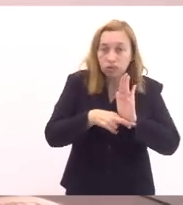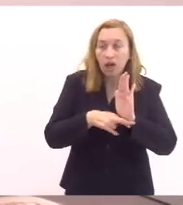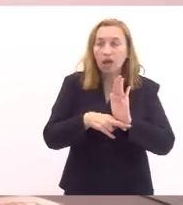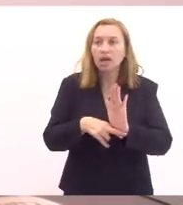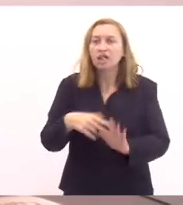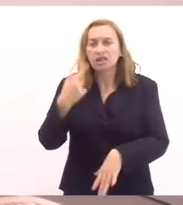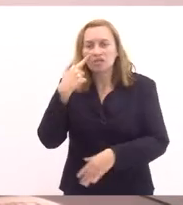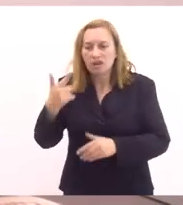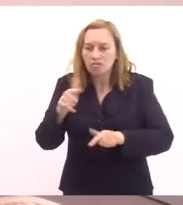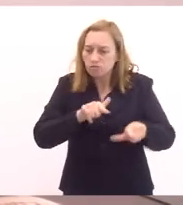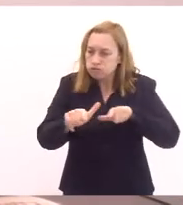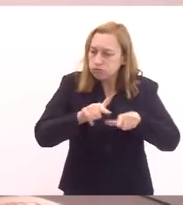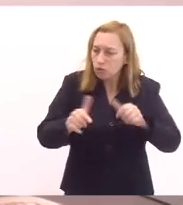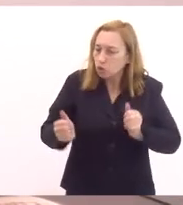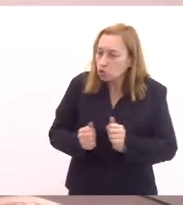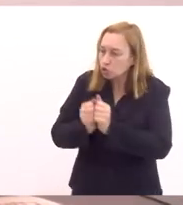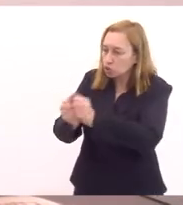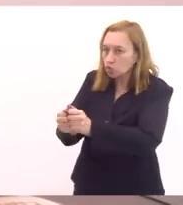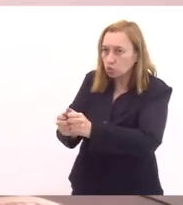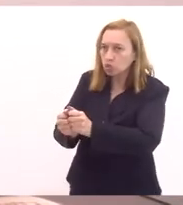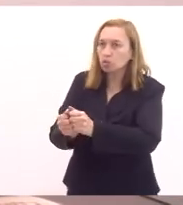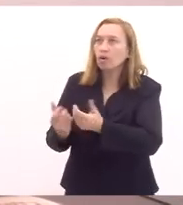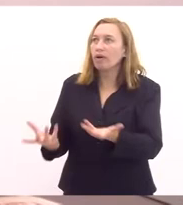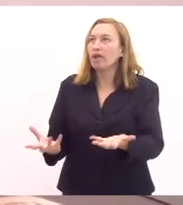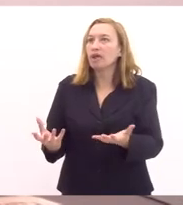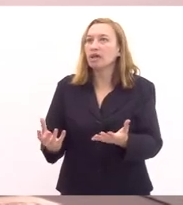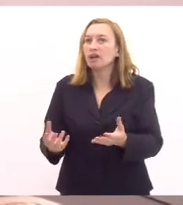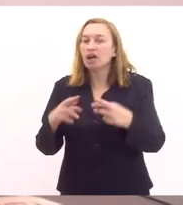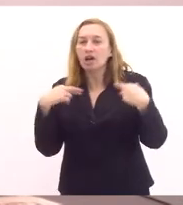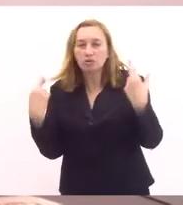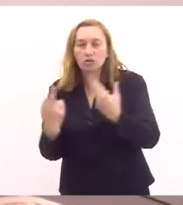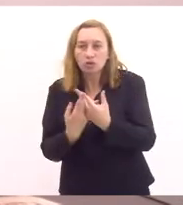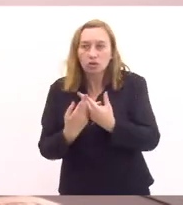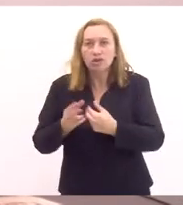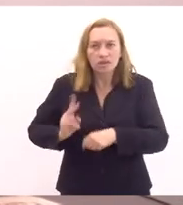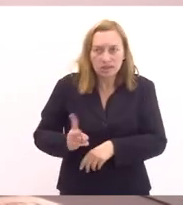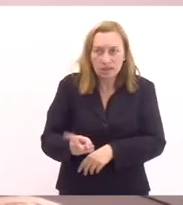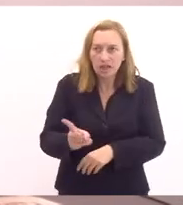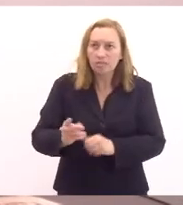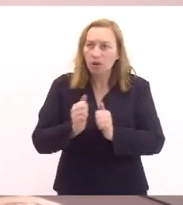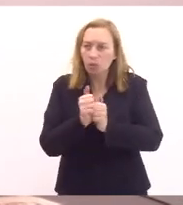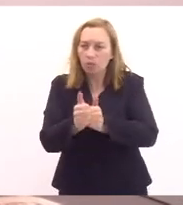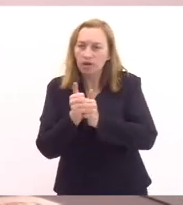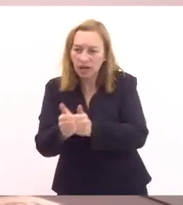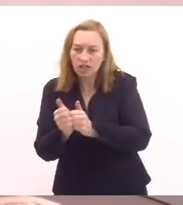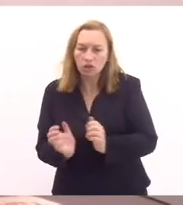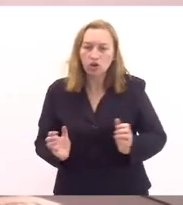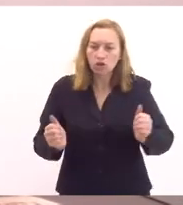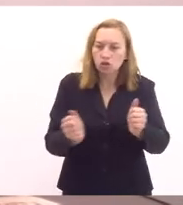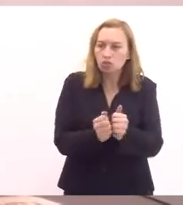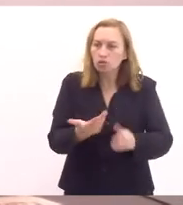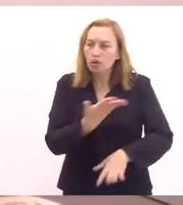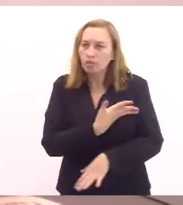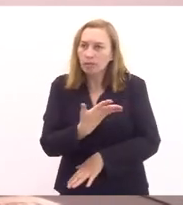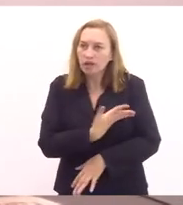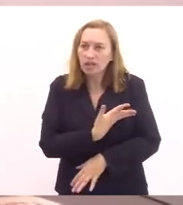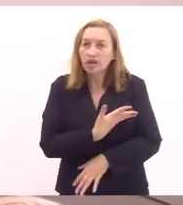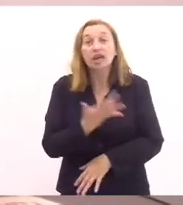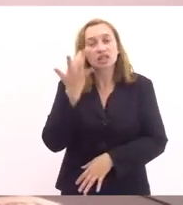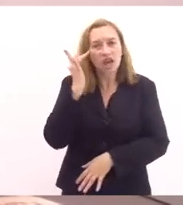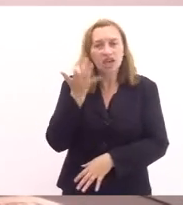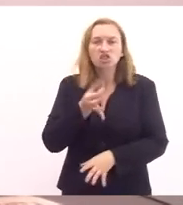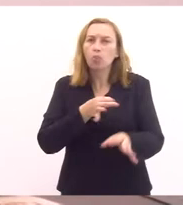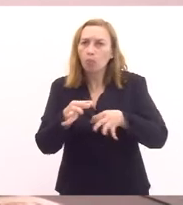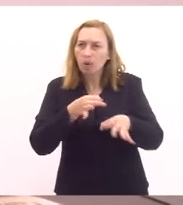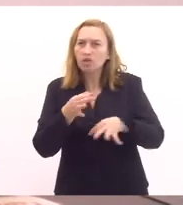vem trabalhando com eles fazendo reuniões periódicas né eu tenho acompanhado junto com essa colega e a gente